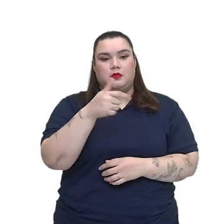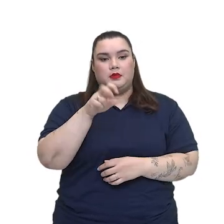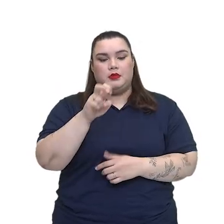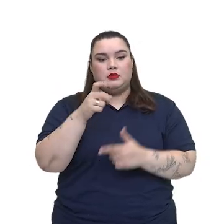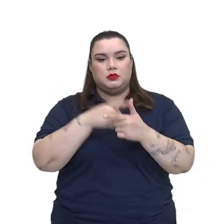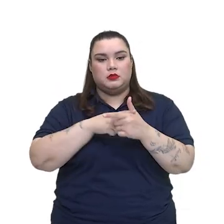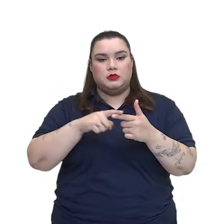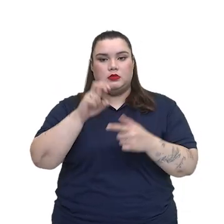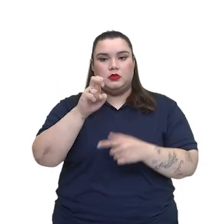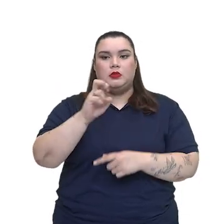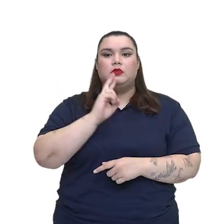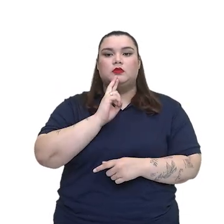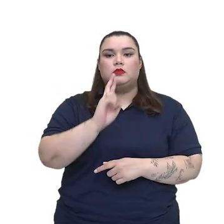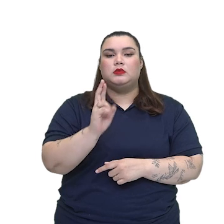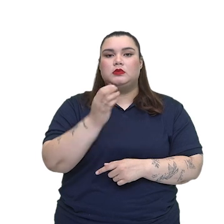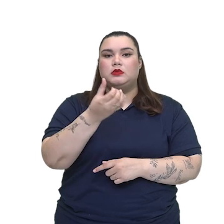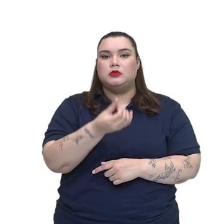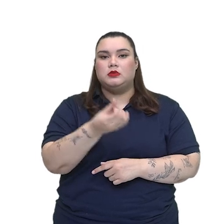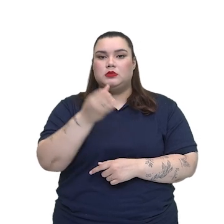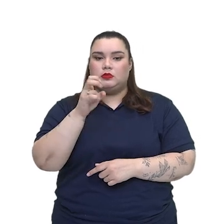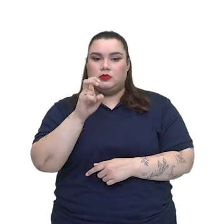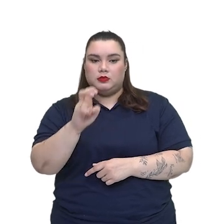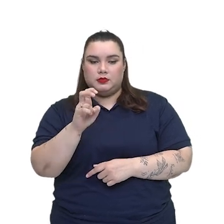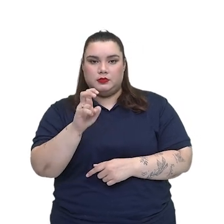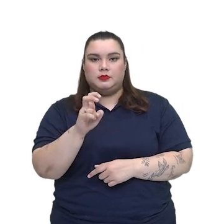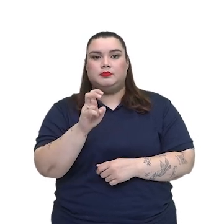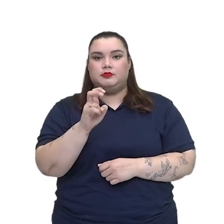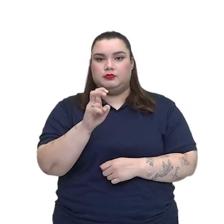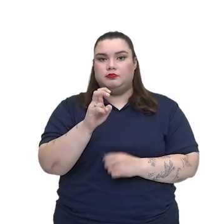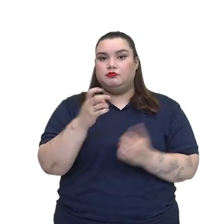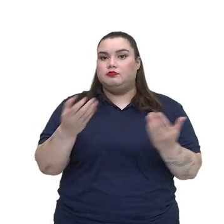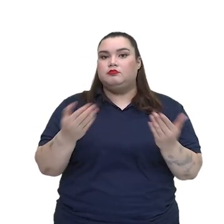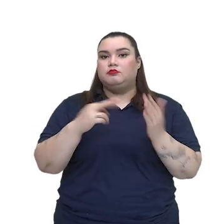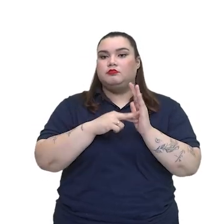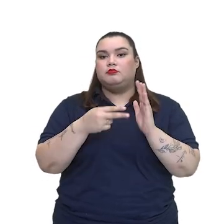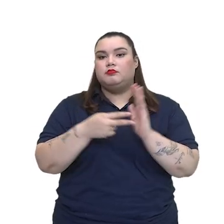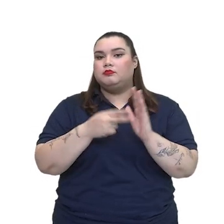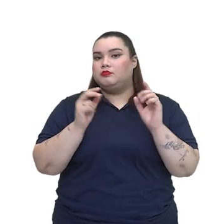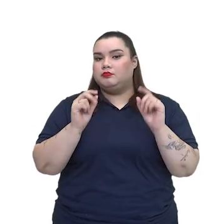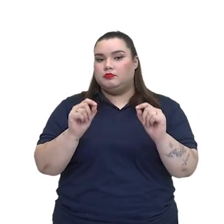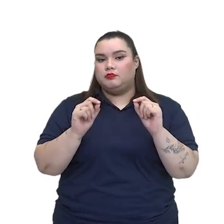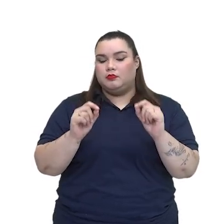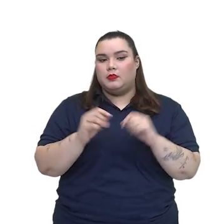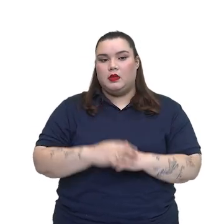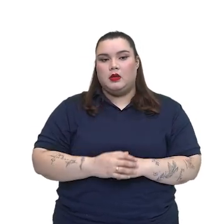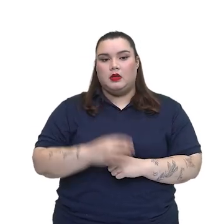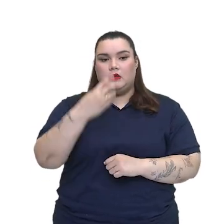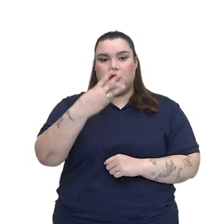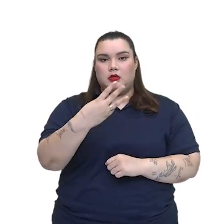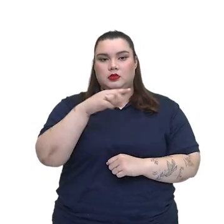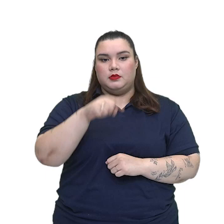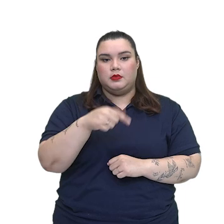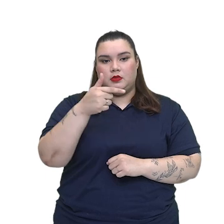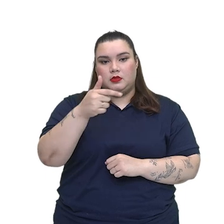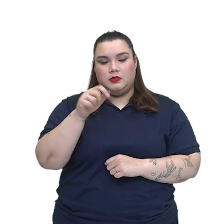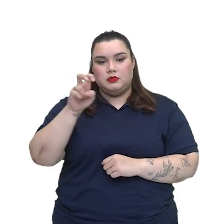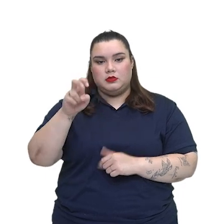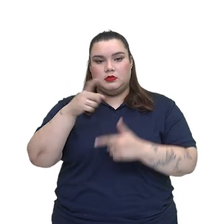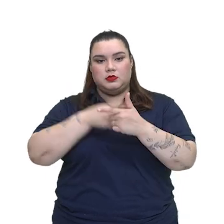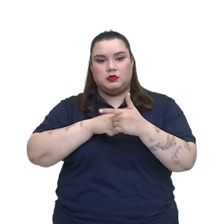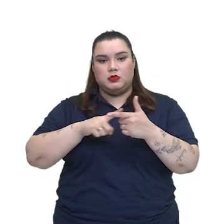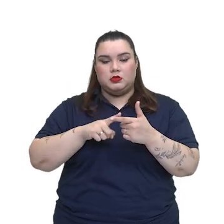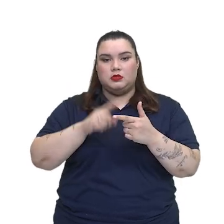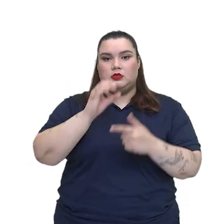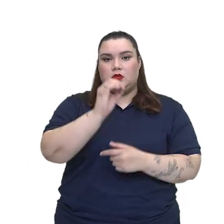325 por 5 é igual a 65, o que significa que 3,25 dividido